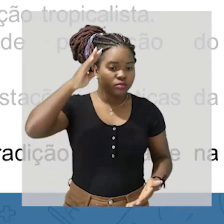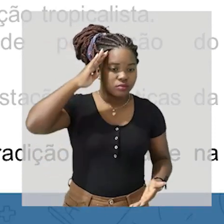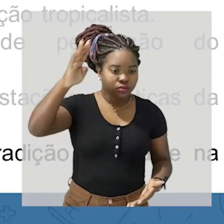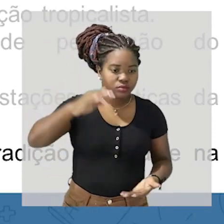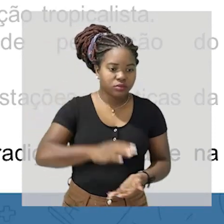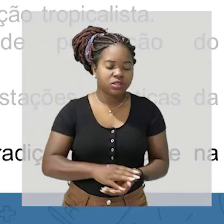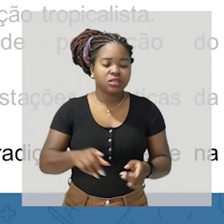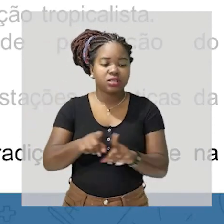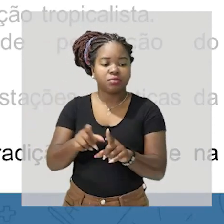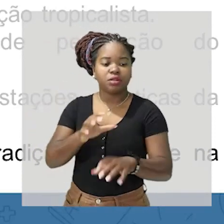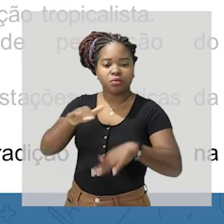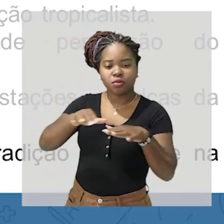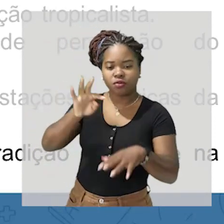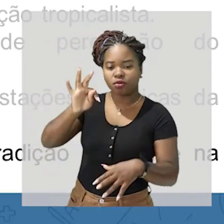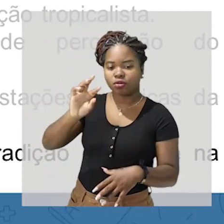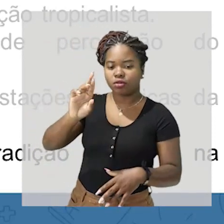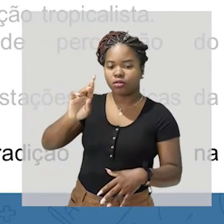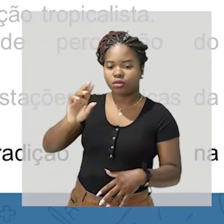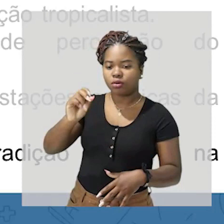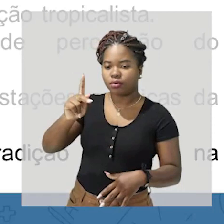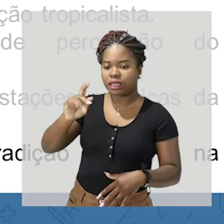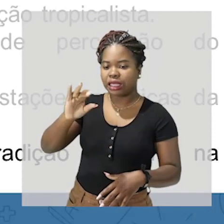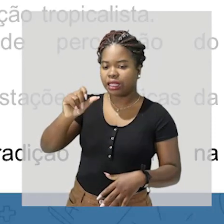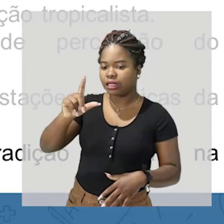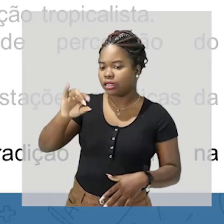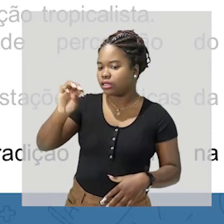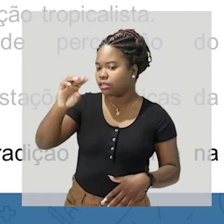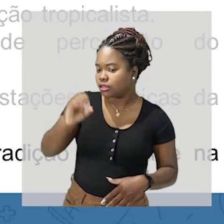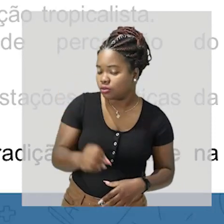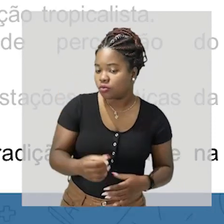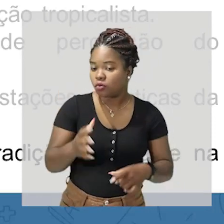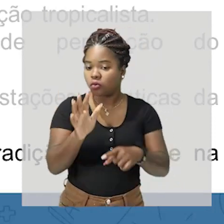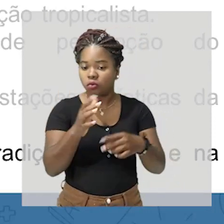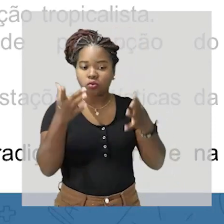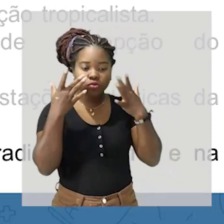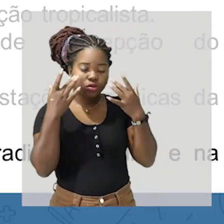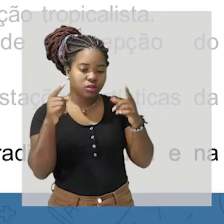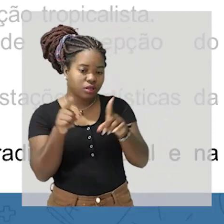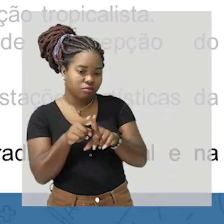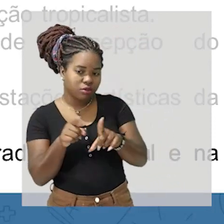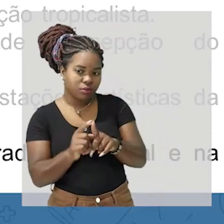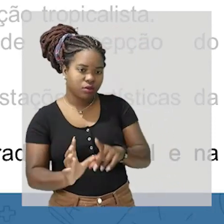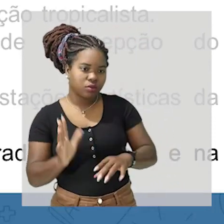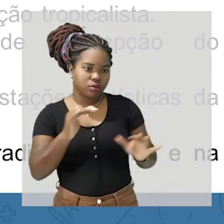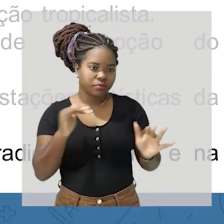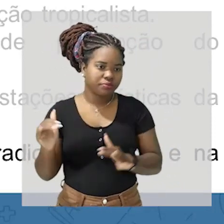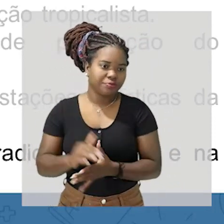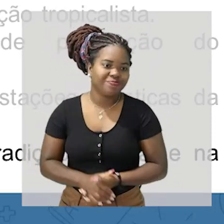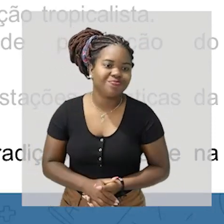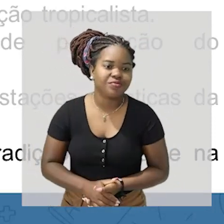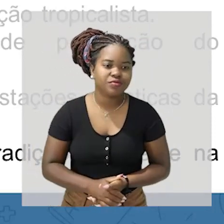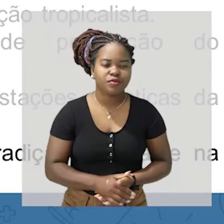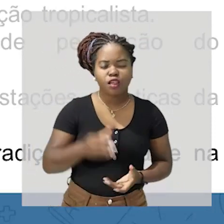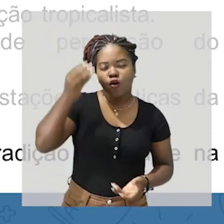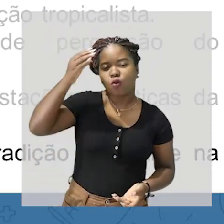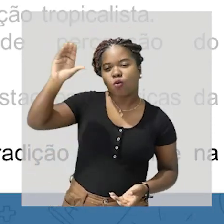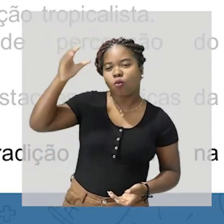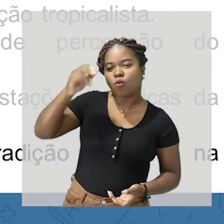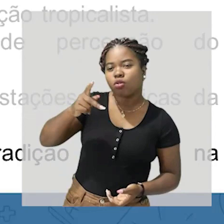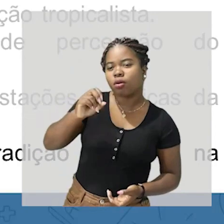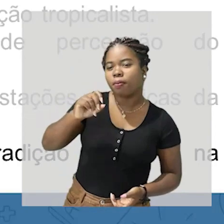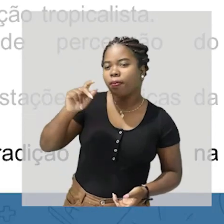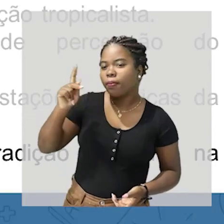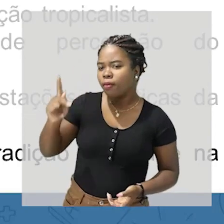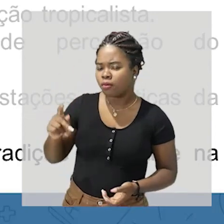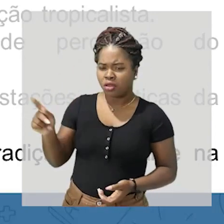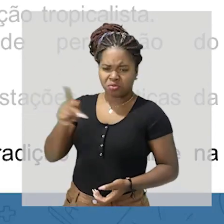no cinema novo e na música. O teatro também é afetado, mas em instância um pouco menor. Cultura pop. Professor,